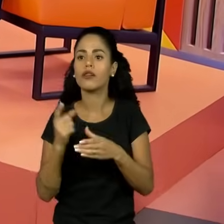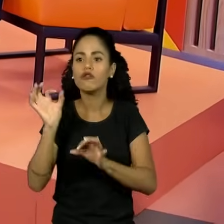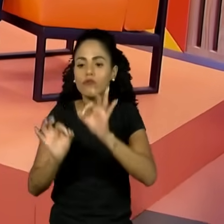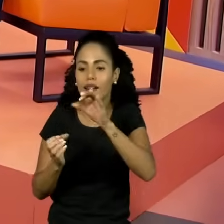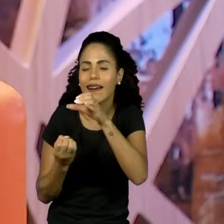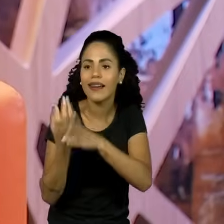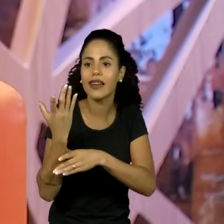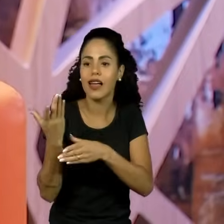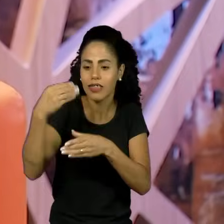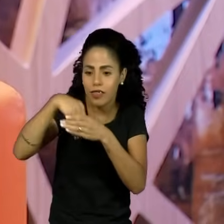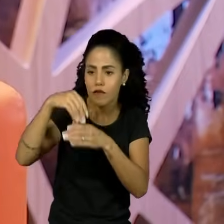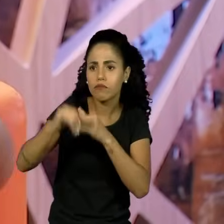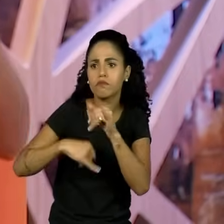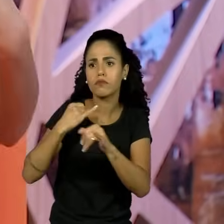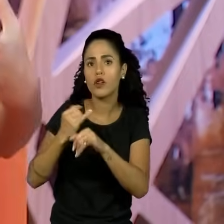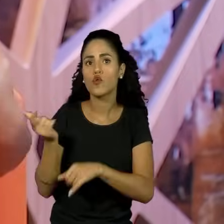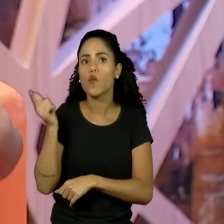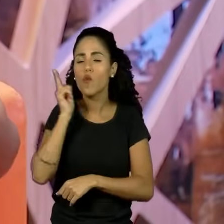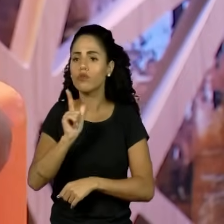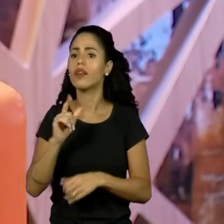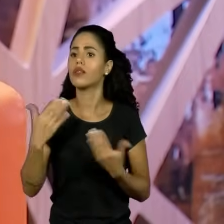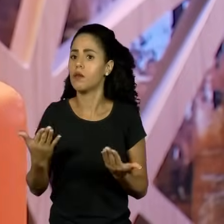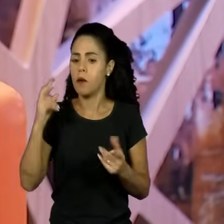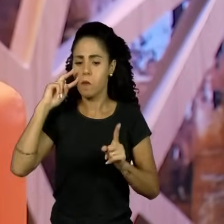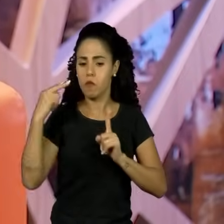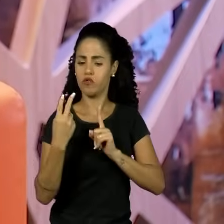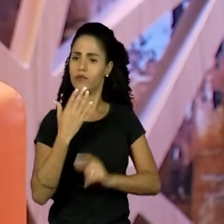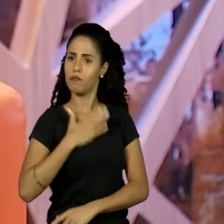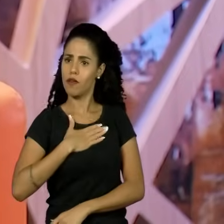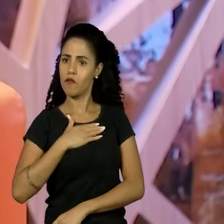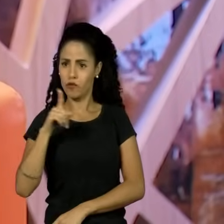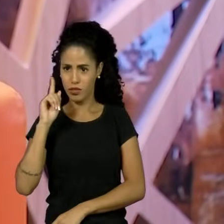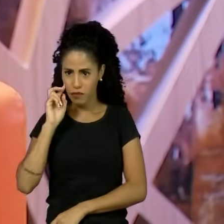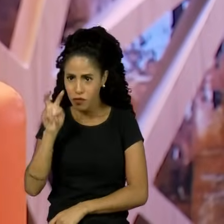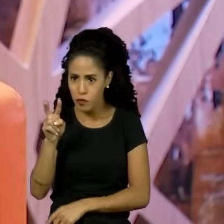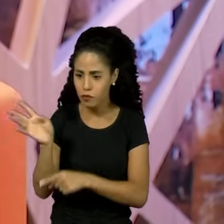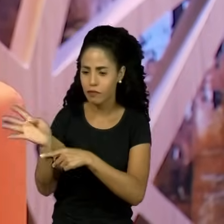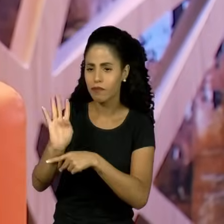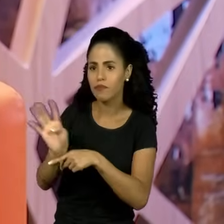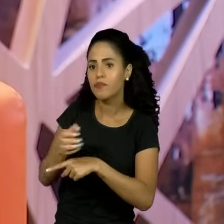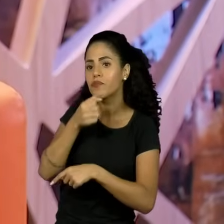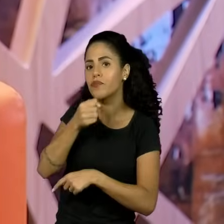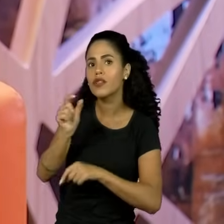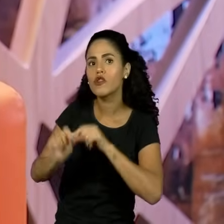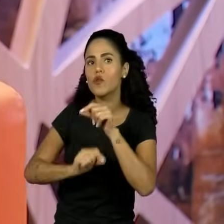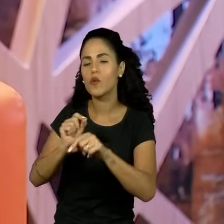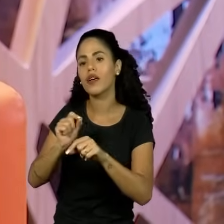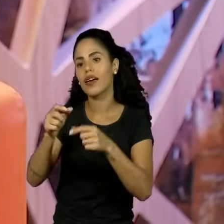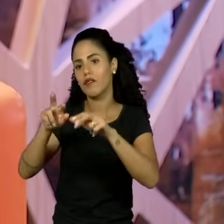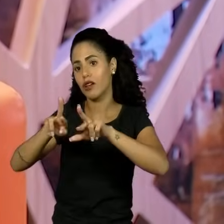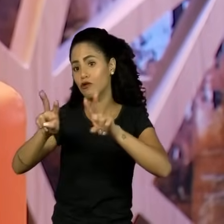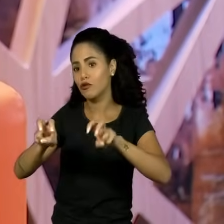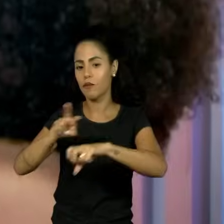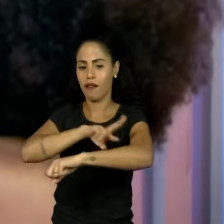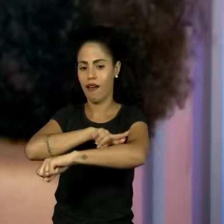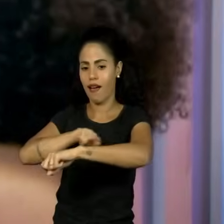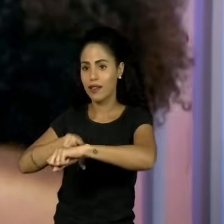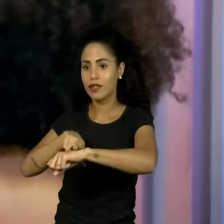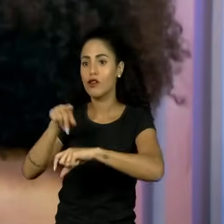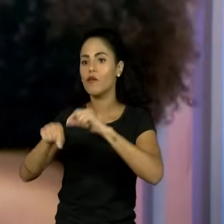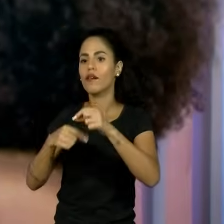desse espaço e colocar o nosso ponto de vista. Você viu ali na reportagem, inclusive, que ela faz um recorte racial importante ali,